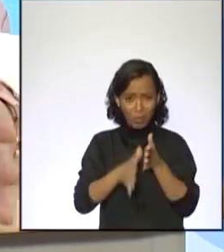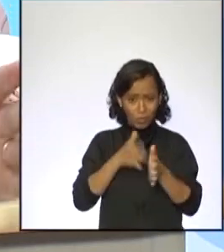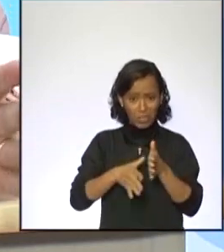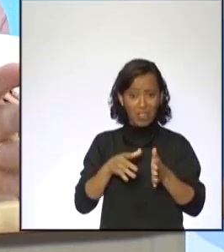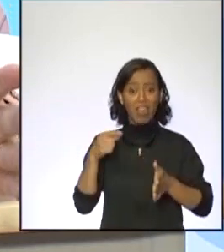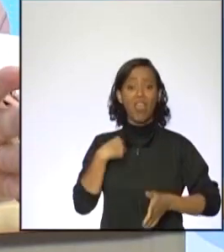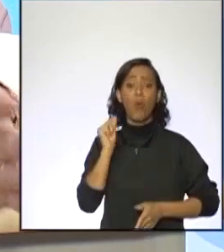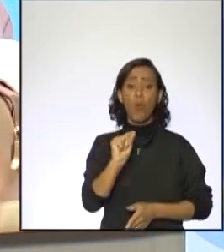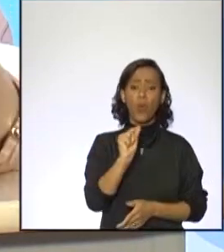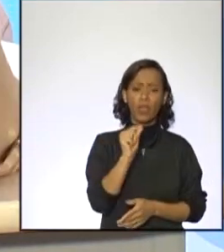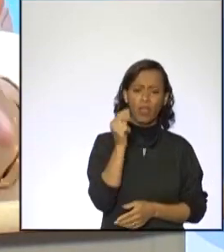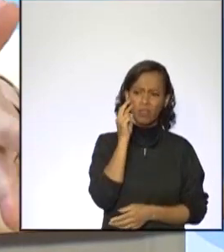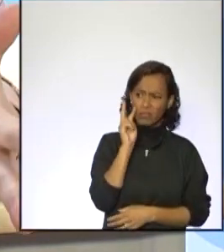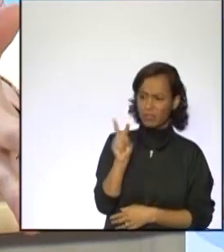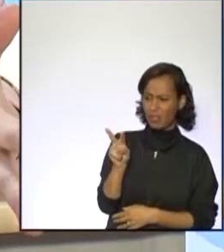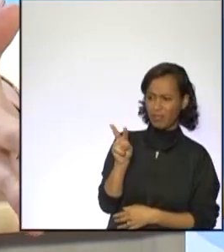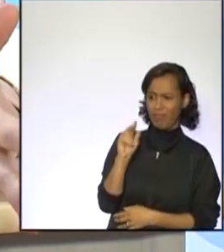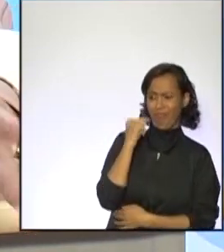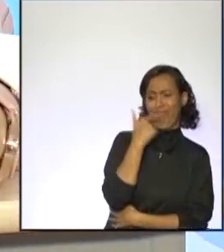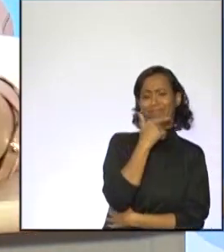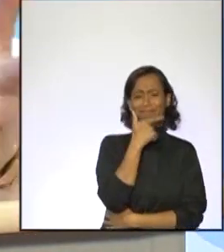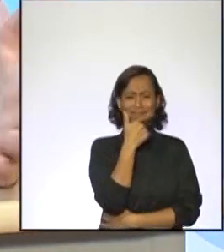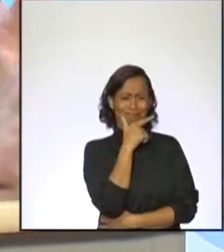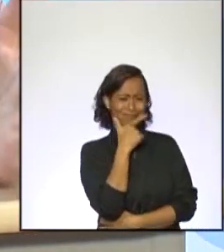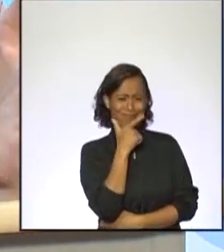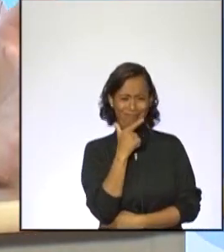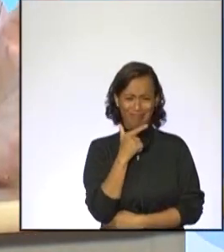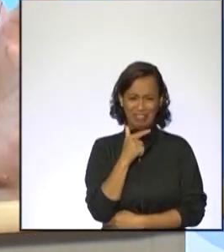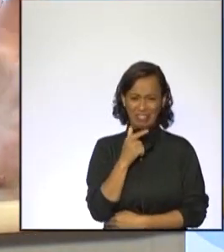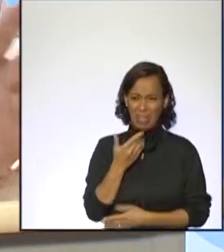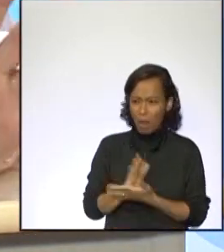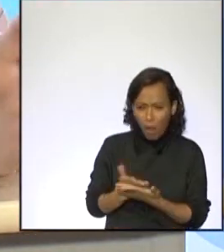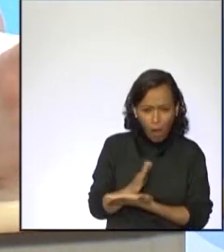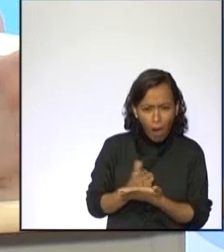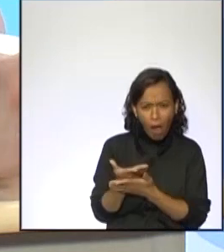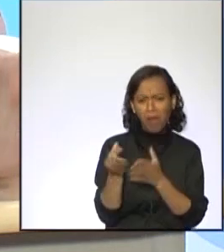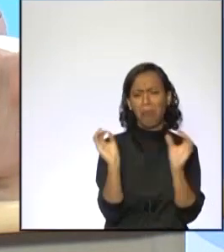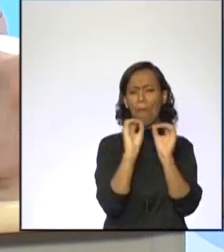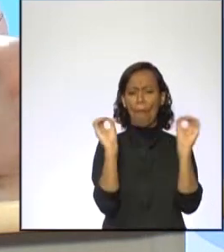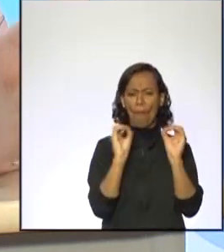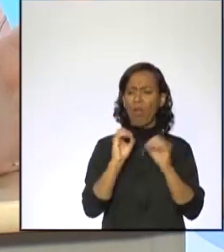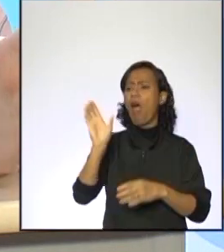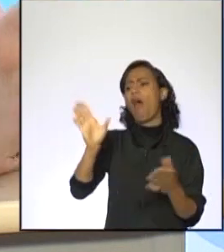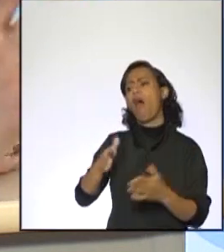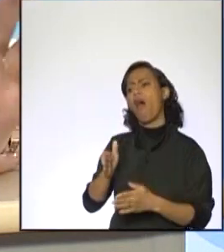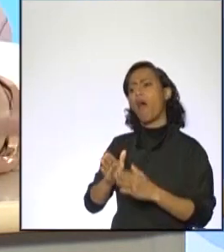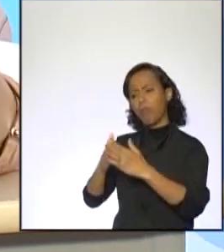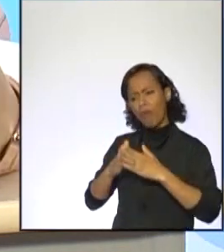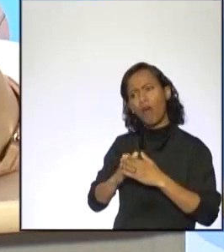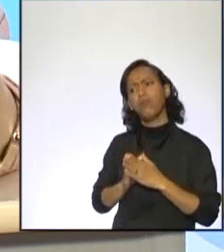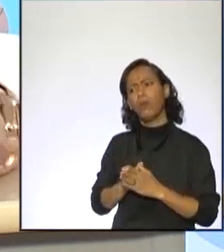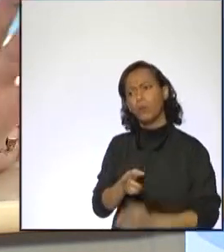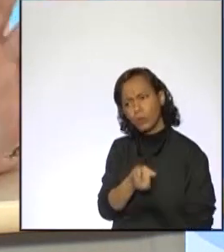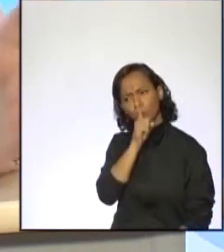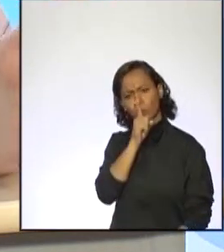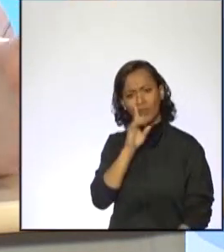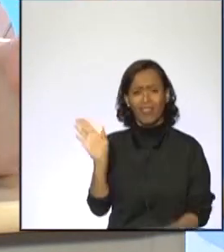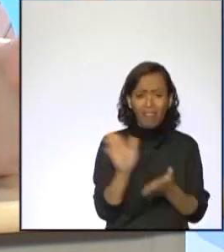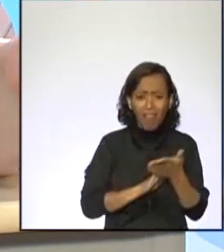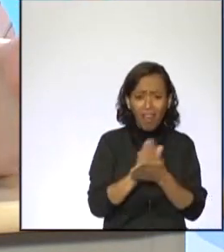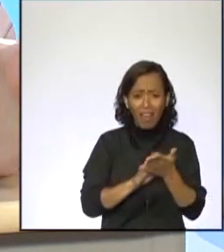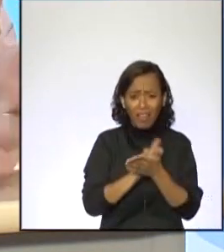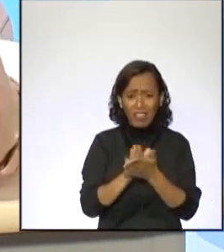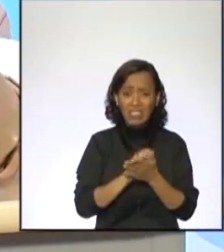Eu deixaria e daria risada. Eu não me importaria, nem pediria para parar, eu mandaria desligar a caixa se